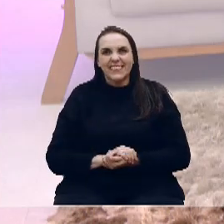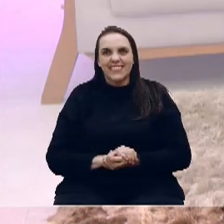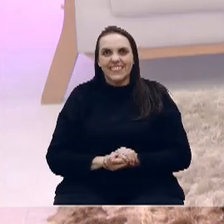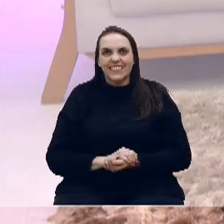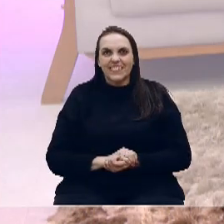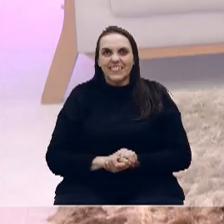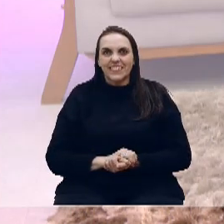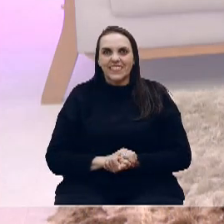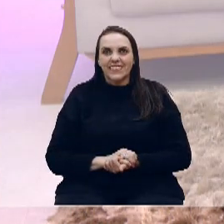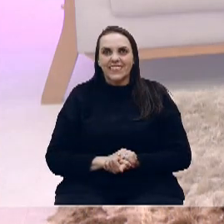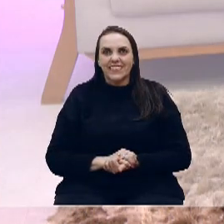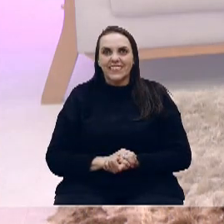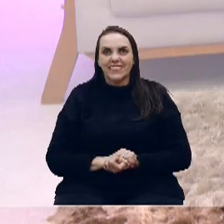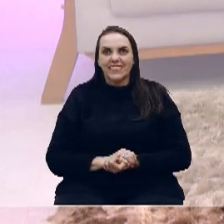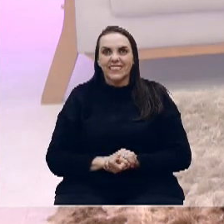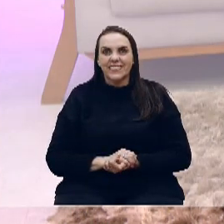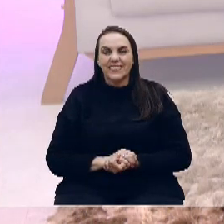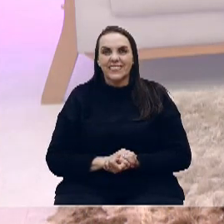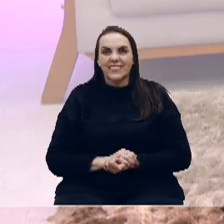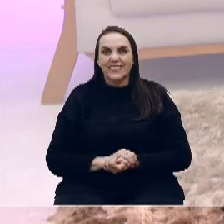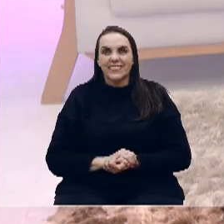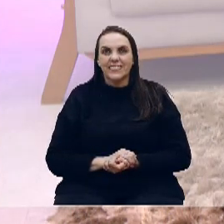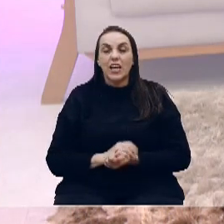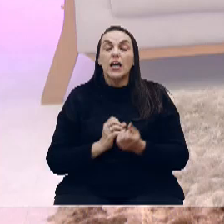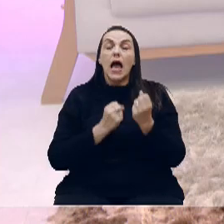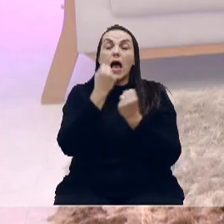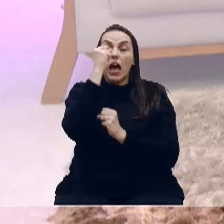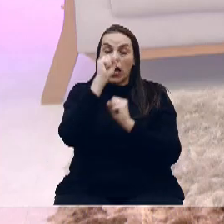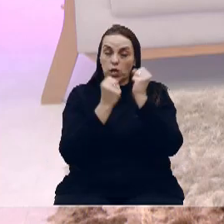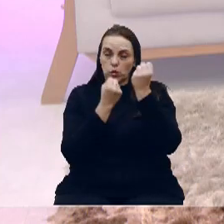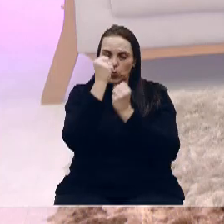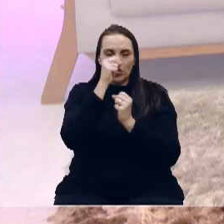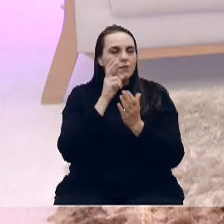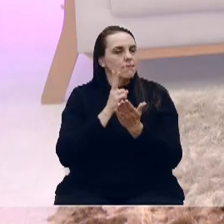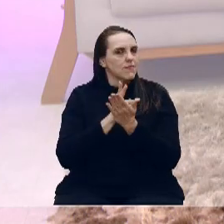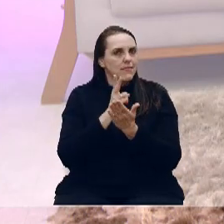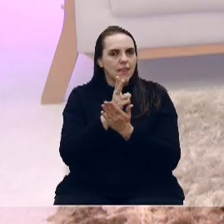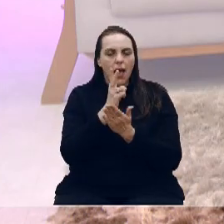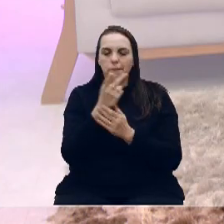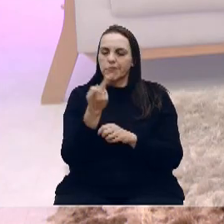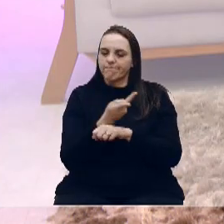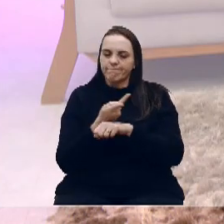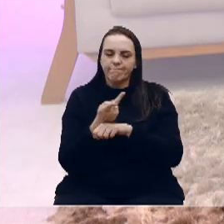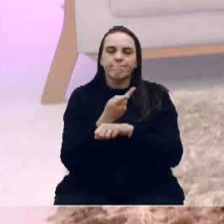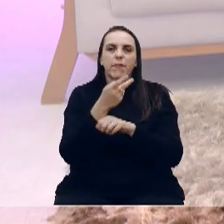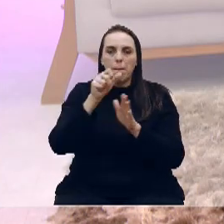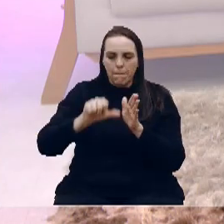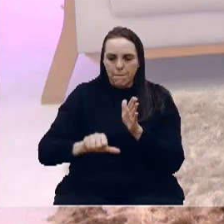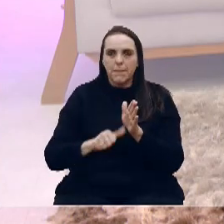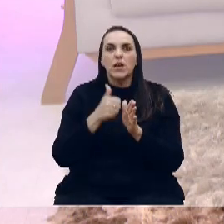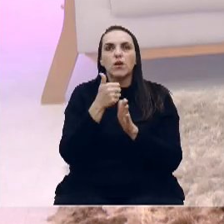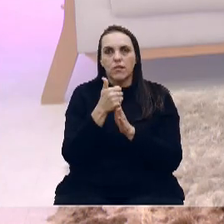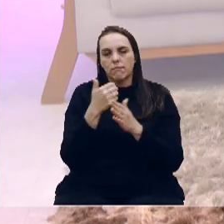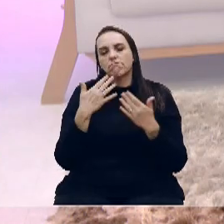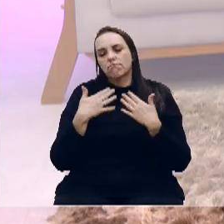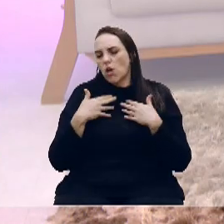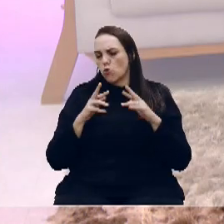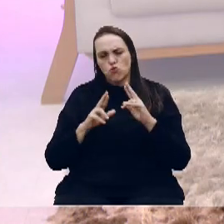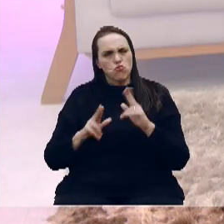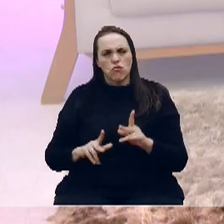Elisiane? Nós na indústria sempre temos que estar buscando a melhoria, né? E eu não é diferente, eu